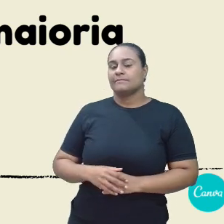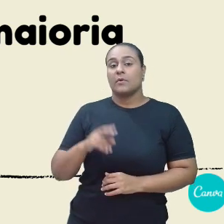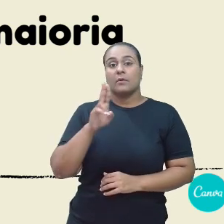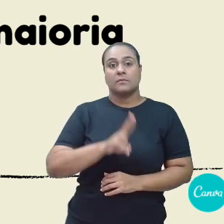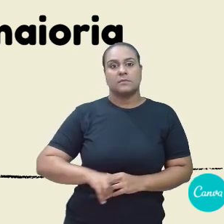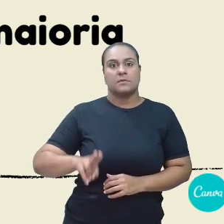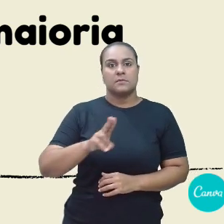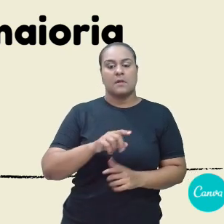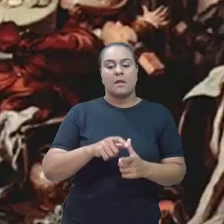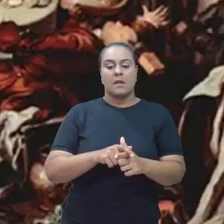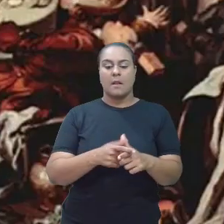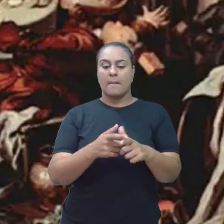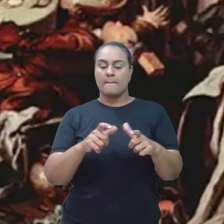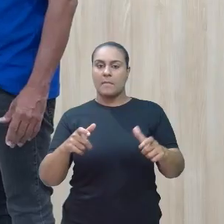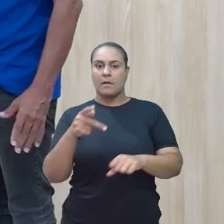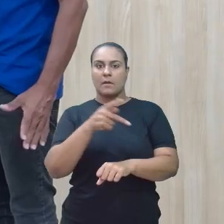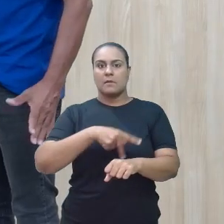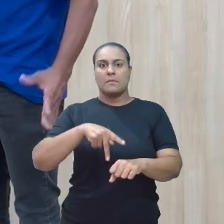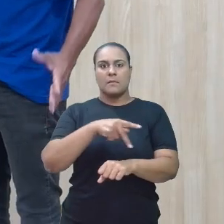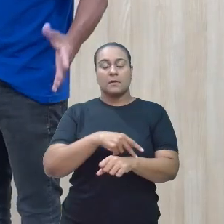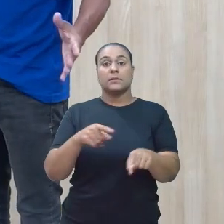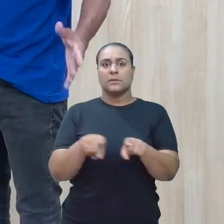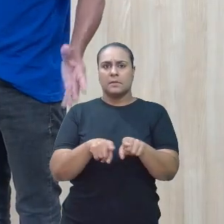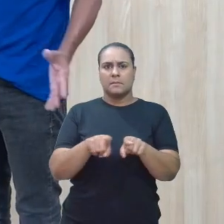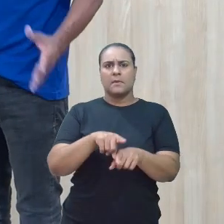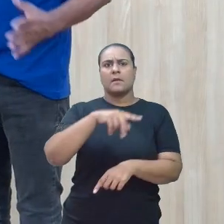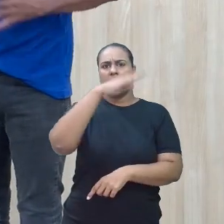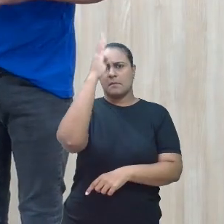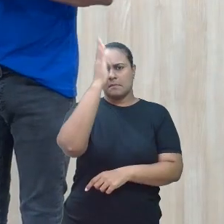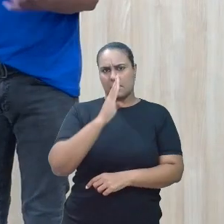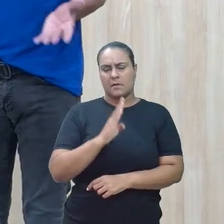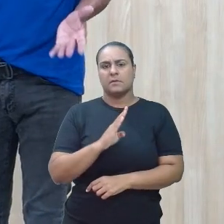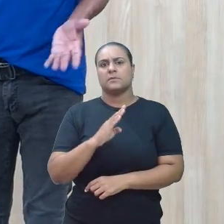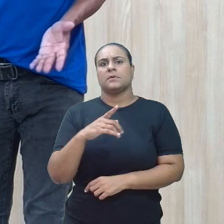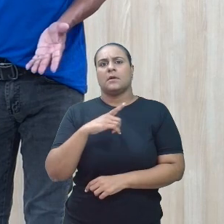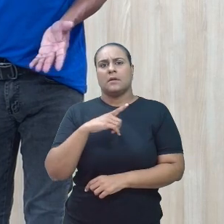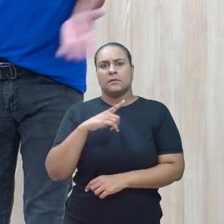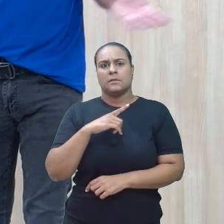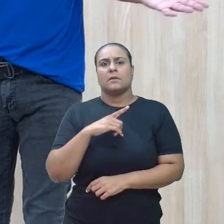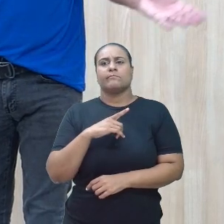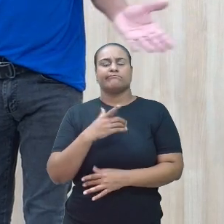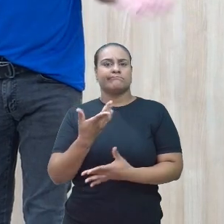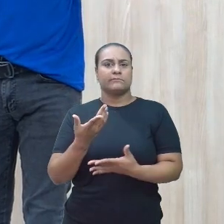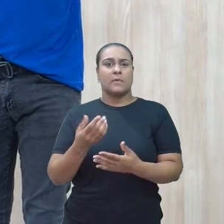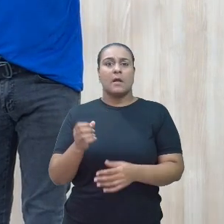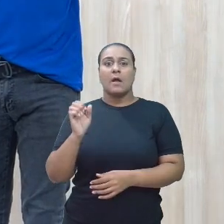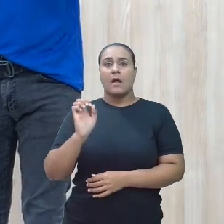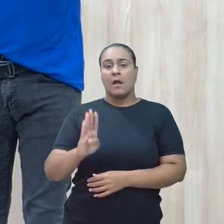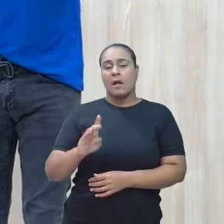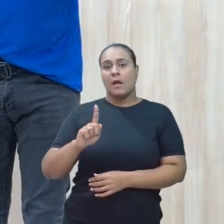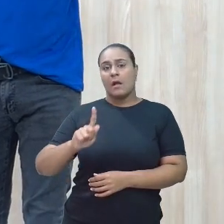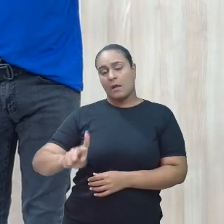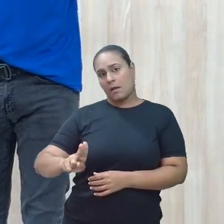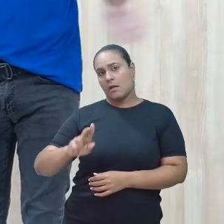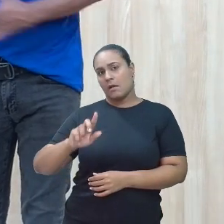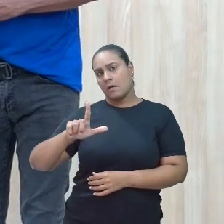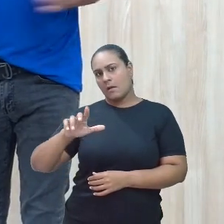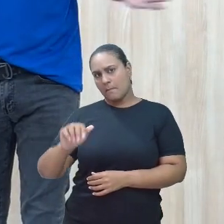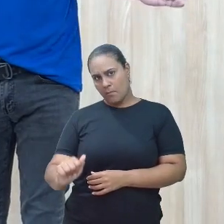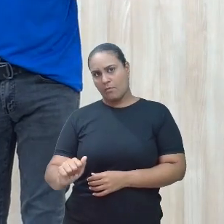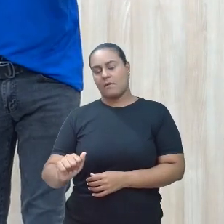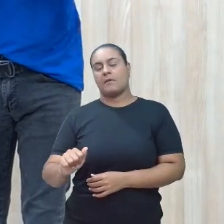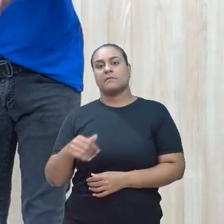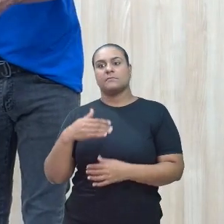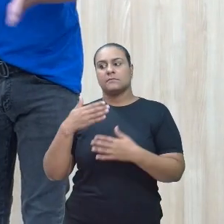pela maioria dos países, incluindo o Brasil, tá? É um calendário que veio através de uma bula papal, e o Papa disse, é isso e